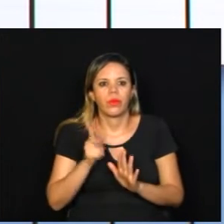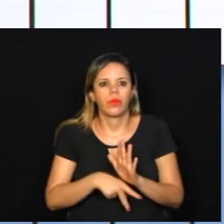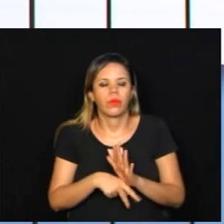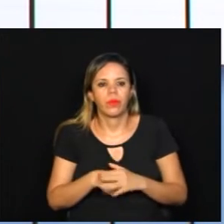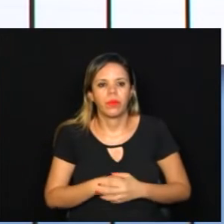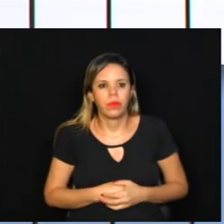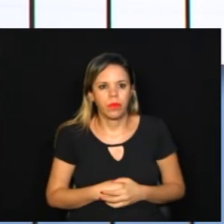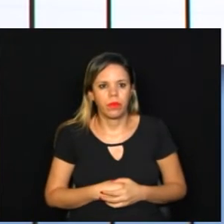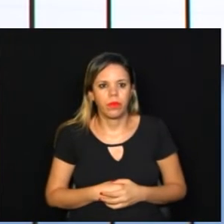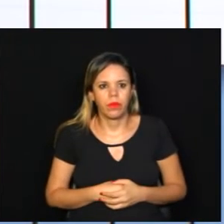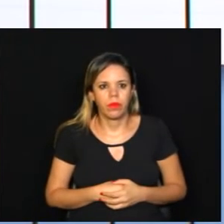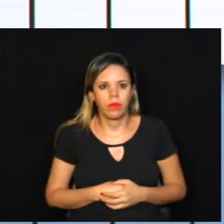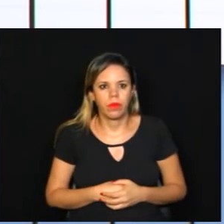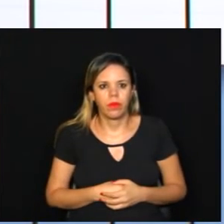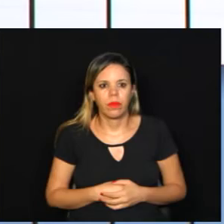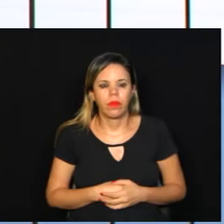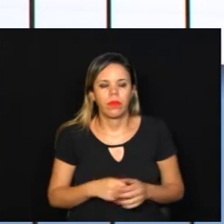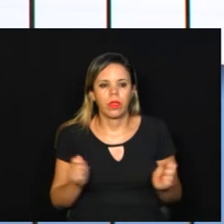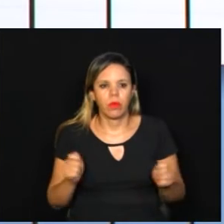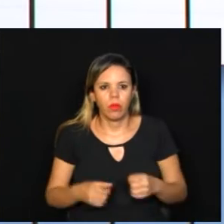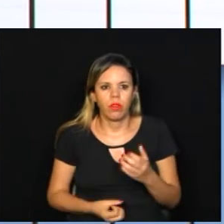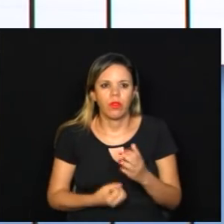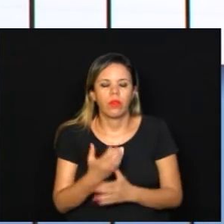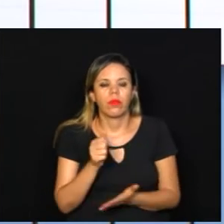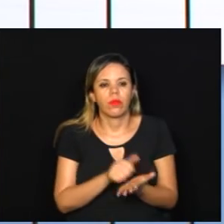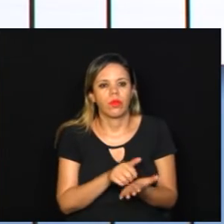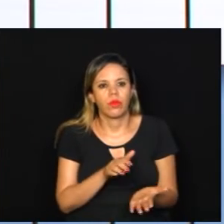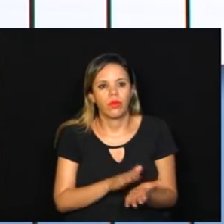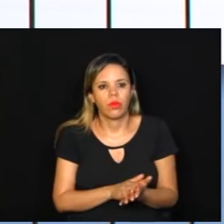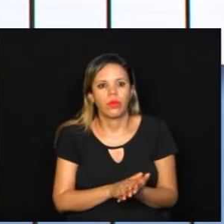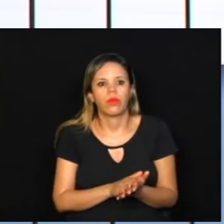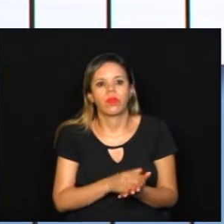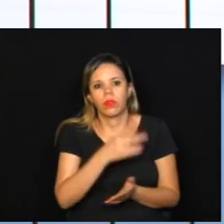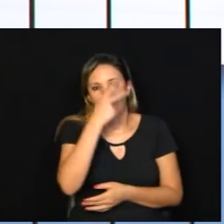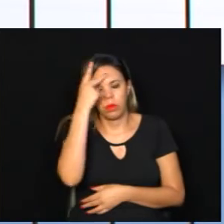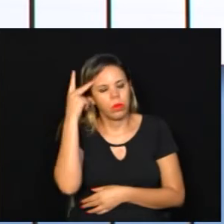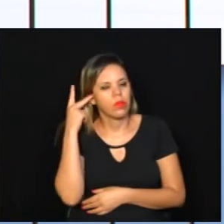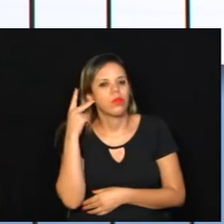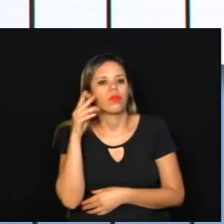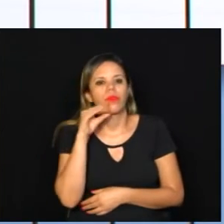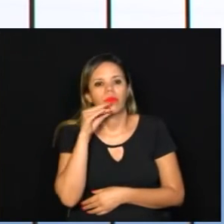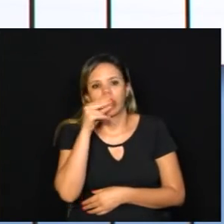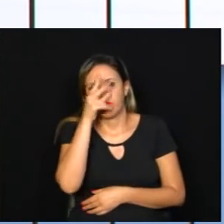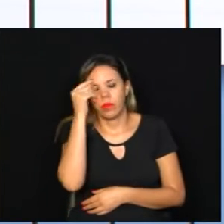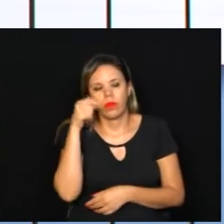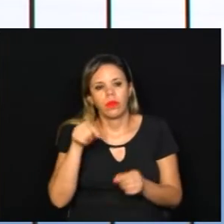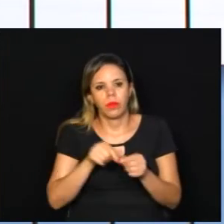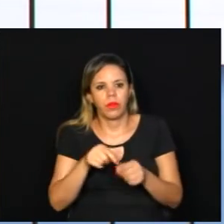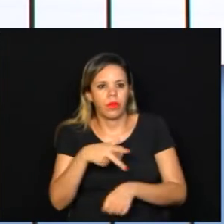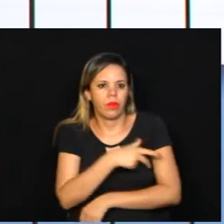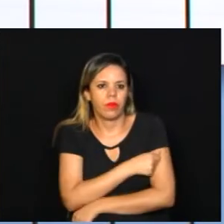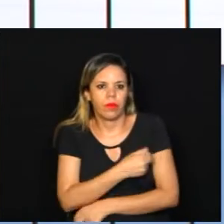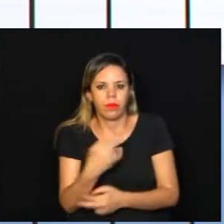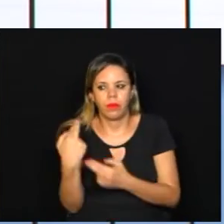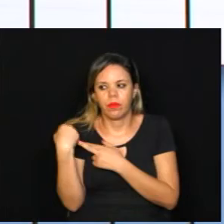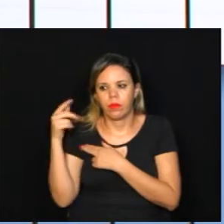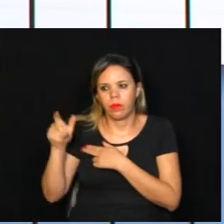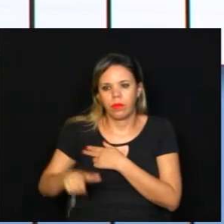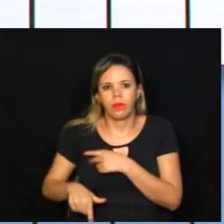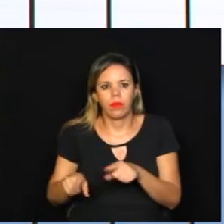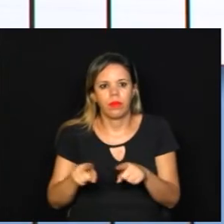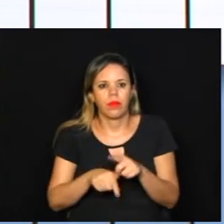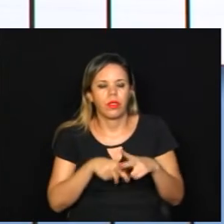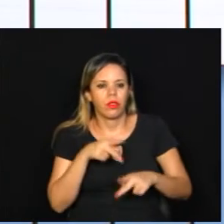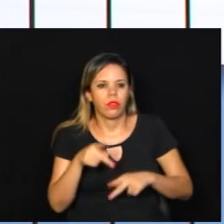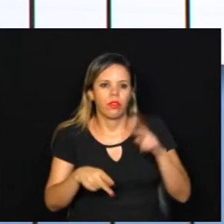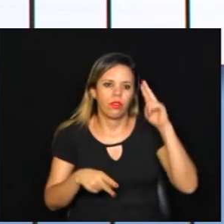projeto, são passíveis de penalização o agente público responsável pela aplicação da vacina,